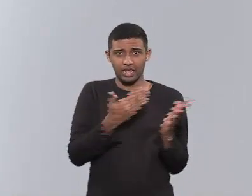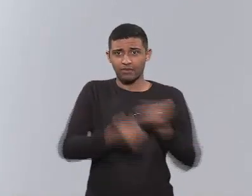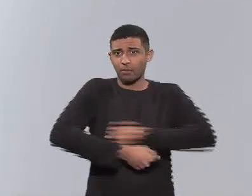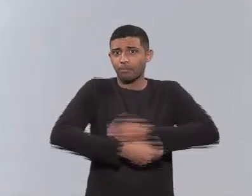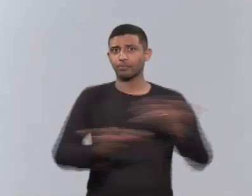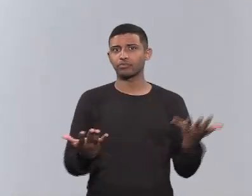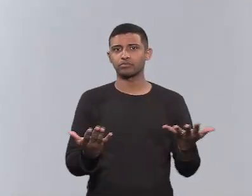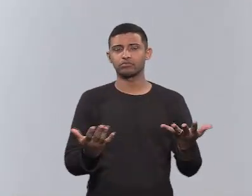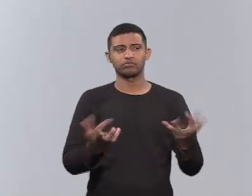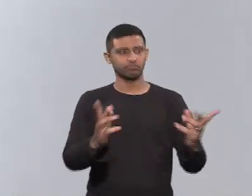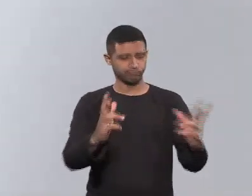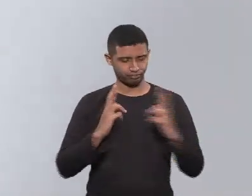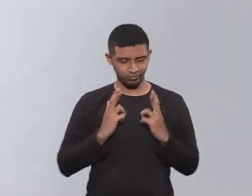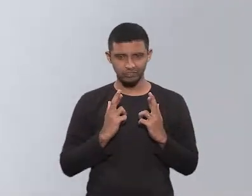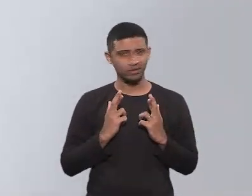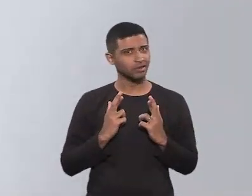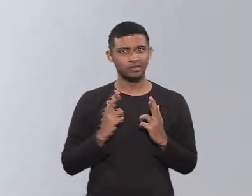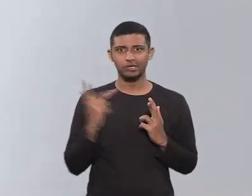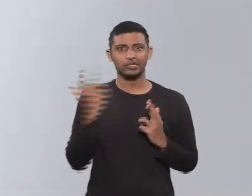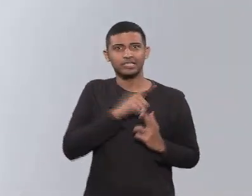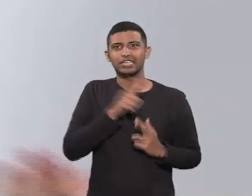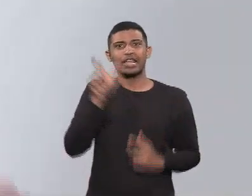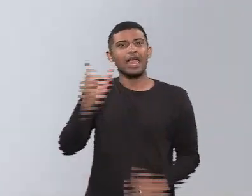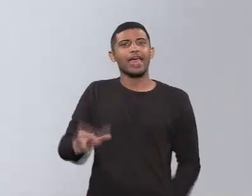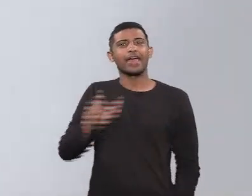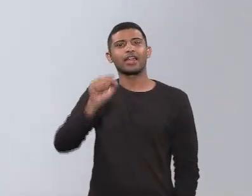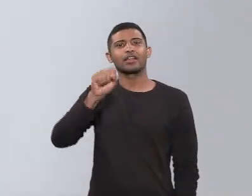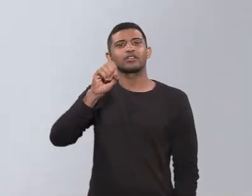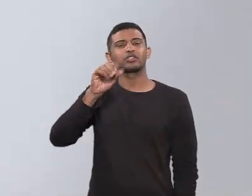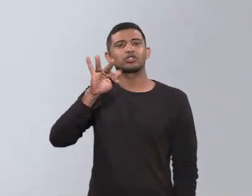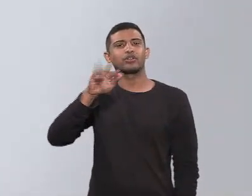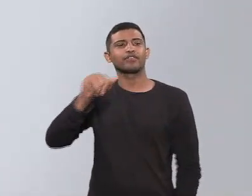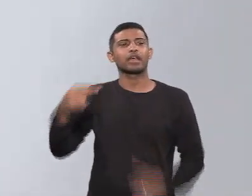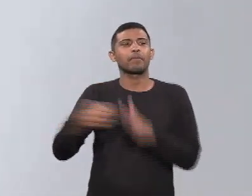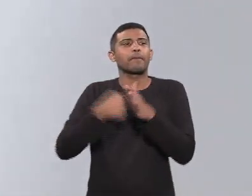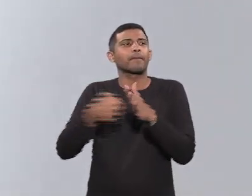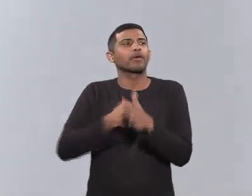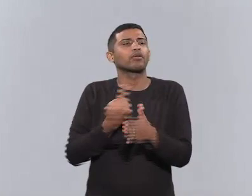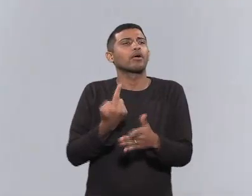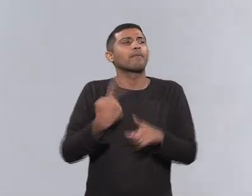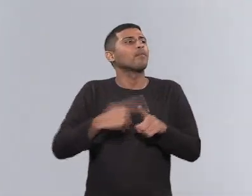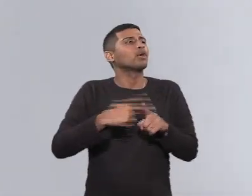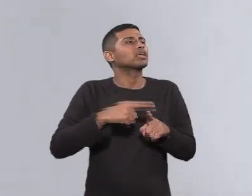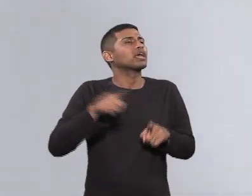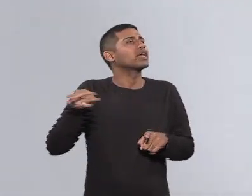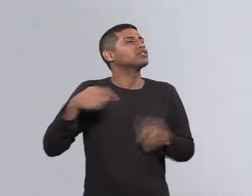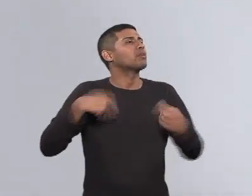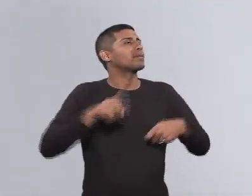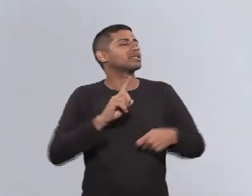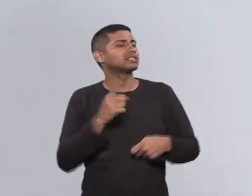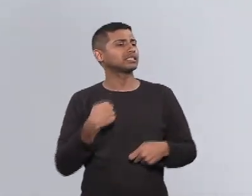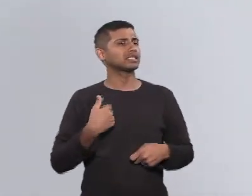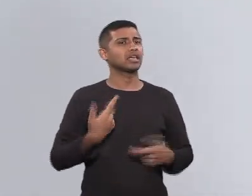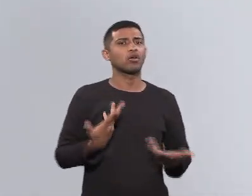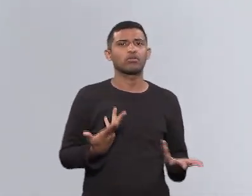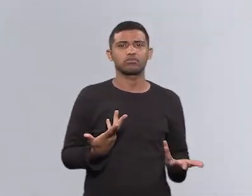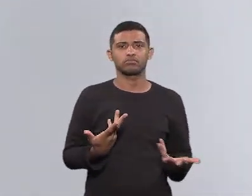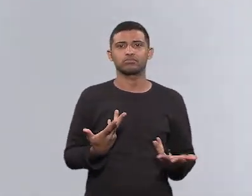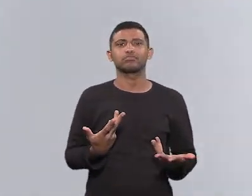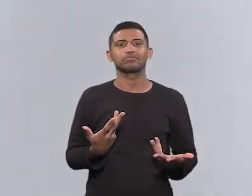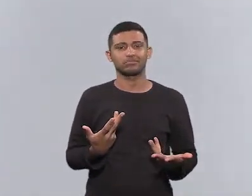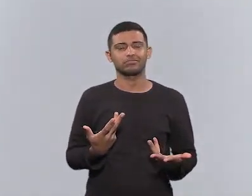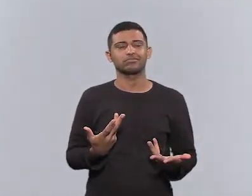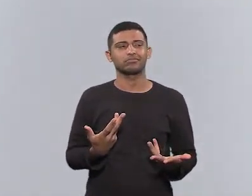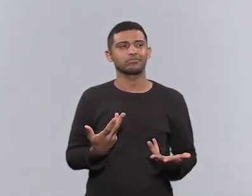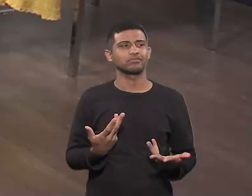Helena foi, chegou na hora certa, porque agora a Sofia me pergunta por que os amiguinhos dela da escola não precisam fazer isso e ela precisa. Caramba. Então você tem uma história que retrate a